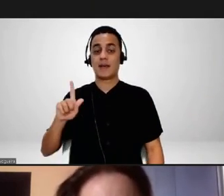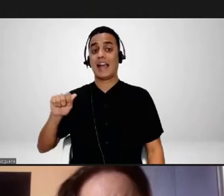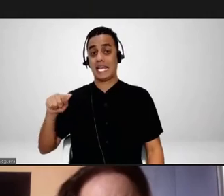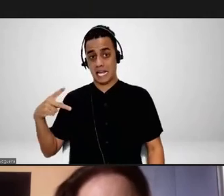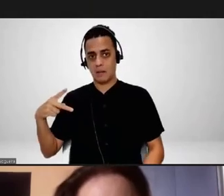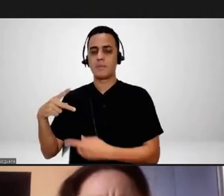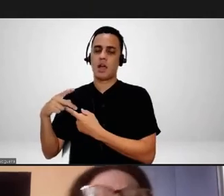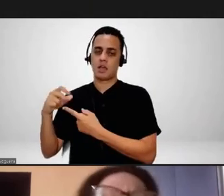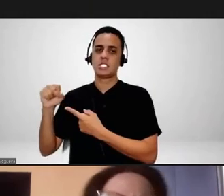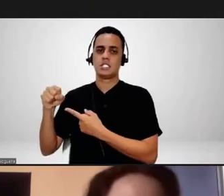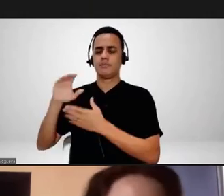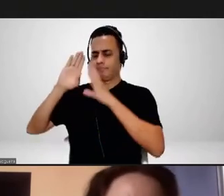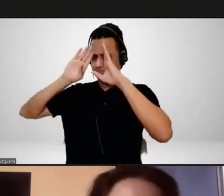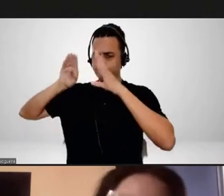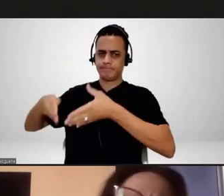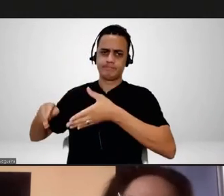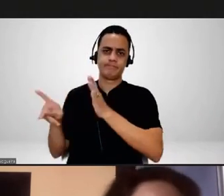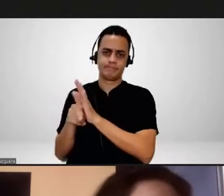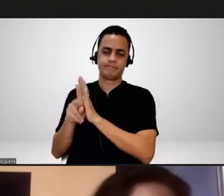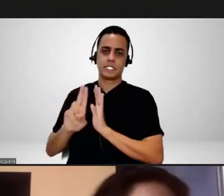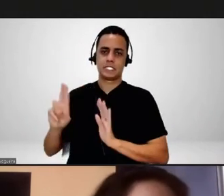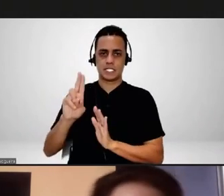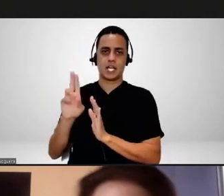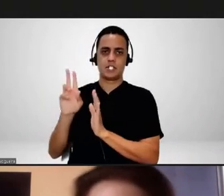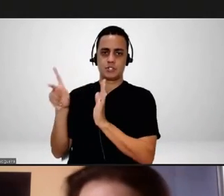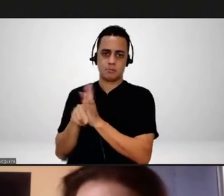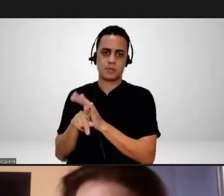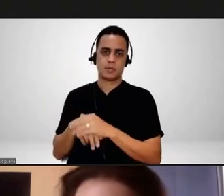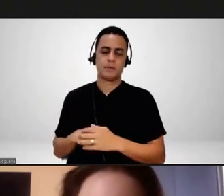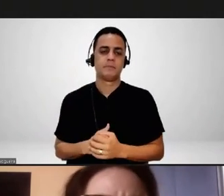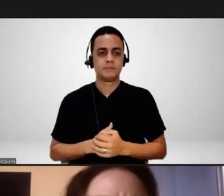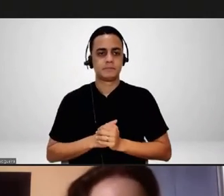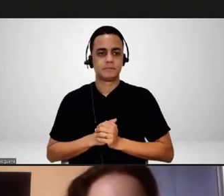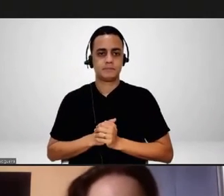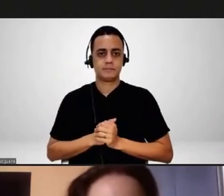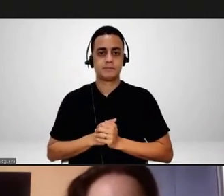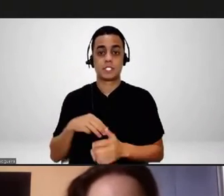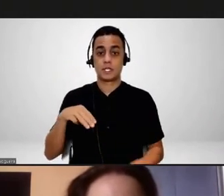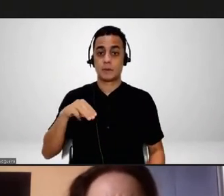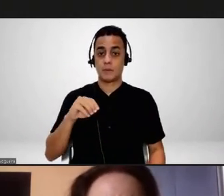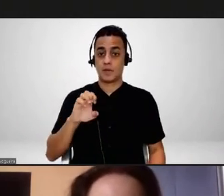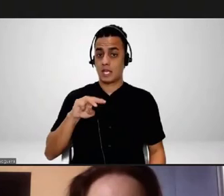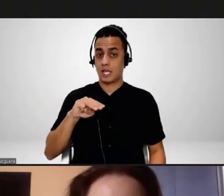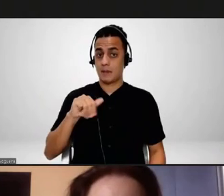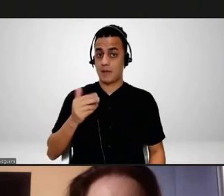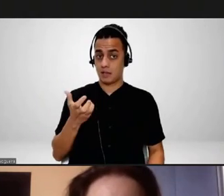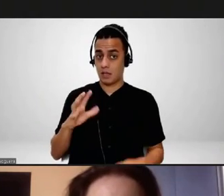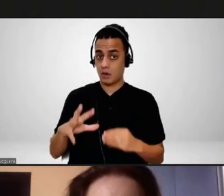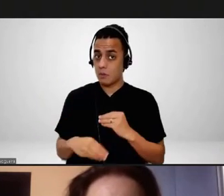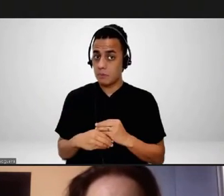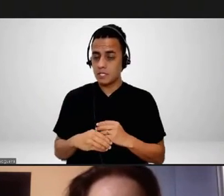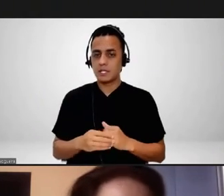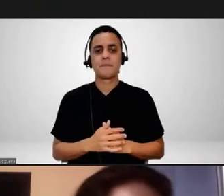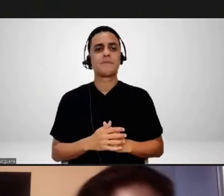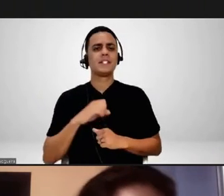tem feito esse recorte, o atendimento da comunidade universitária. Moema, você quer completar?